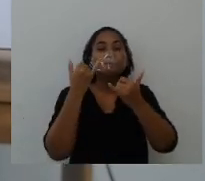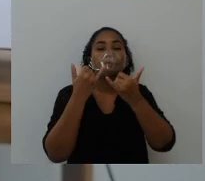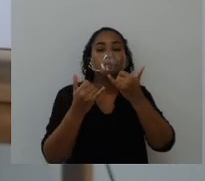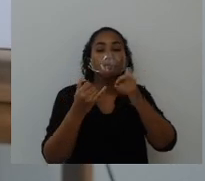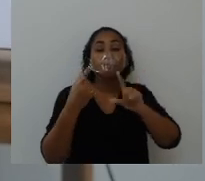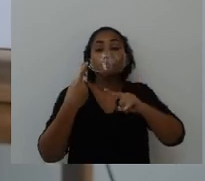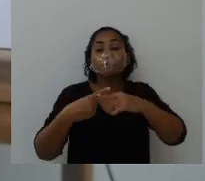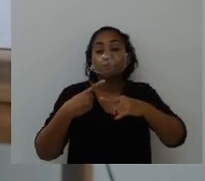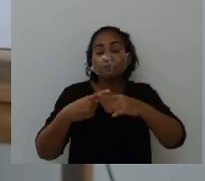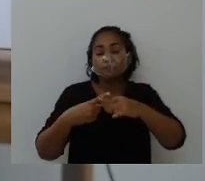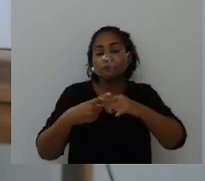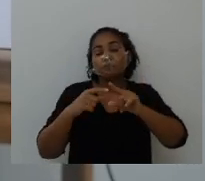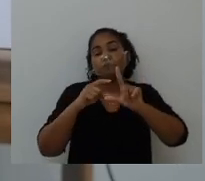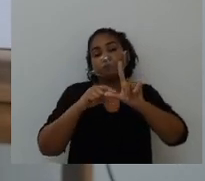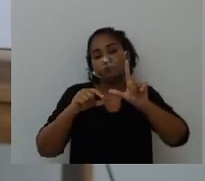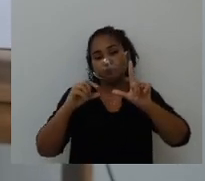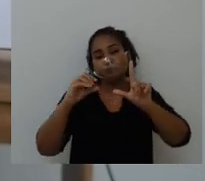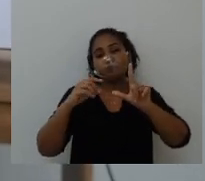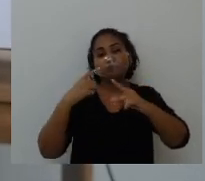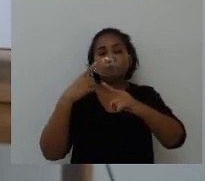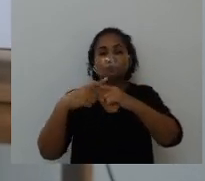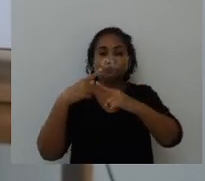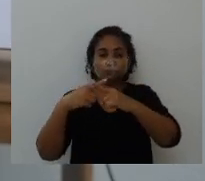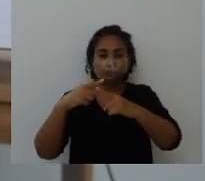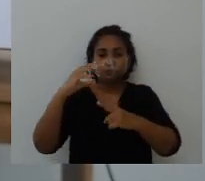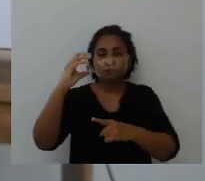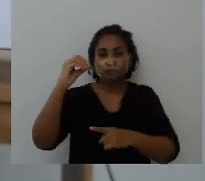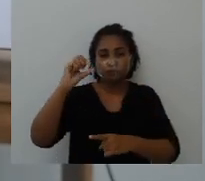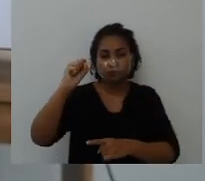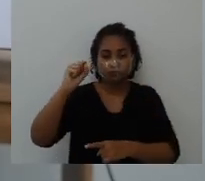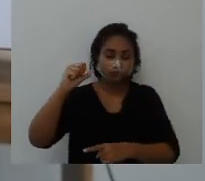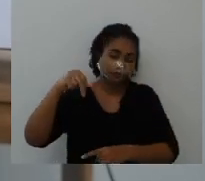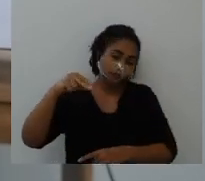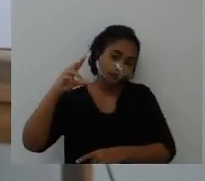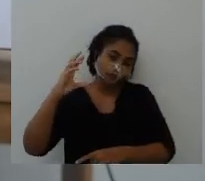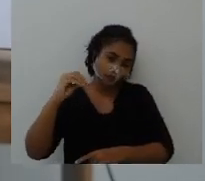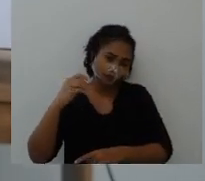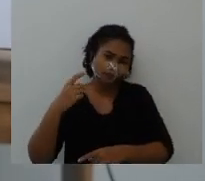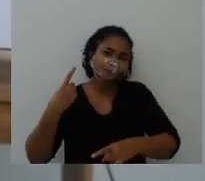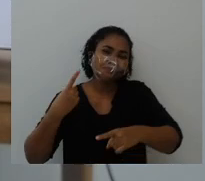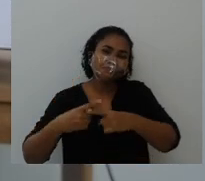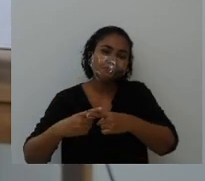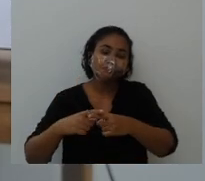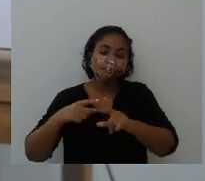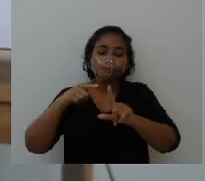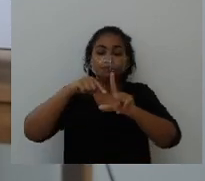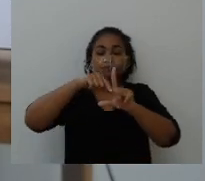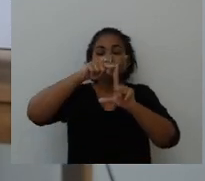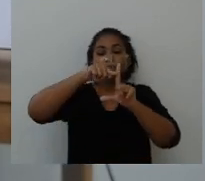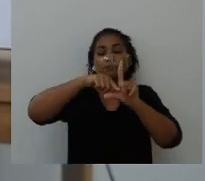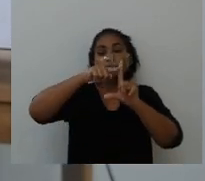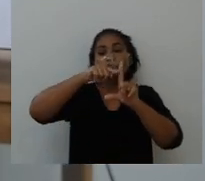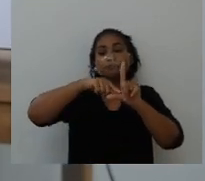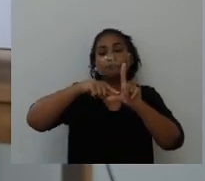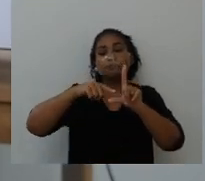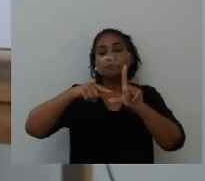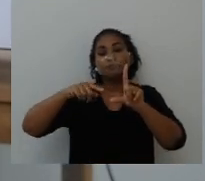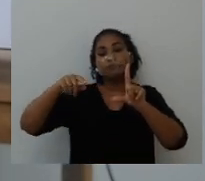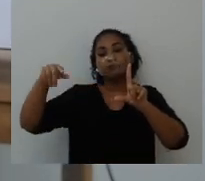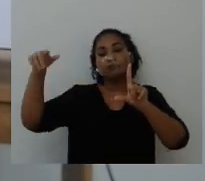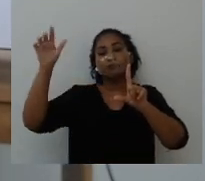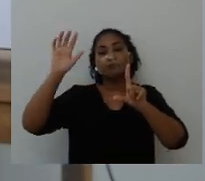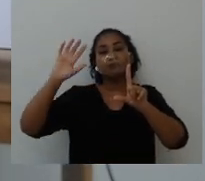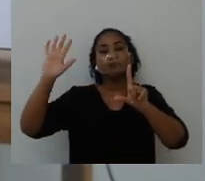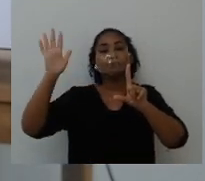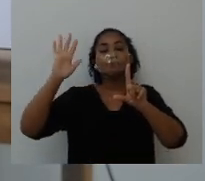você pega a força que você tinha e multiplica pelo cosseno. E, Paulinho, quem está em pé vai fazer o quê? Ora, quem está em pé,